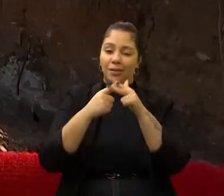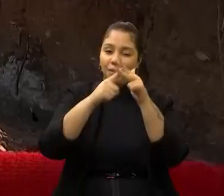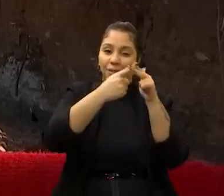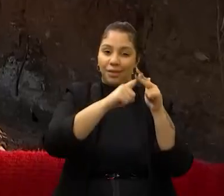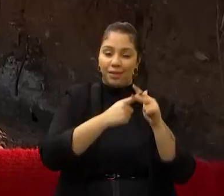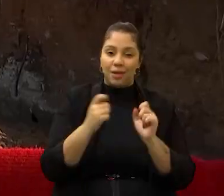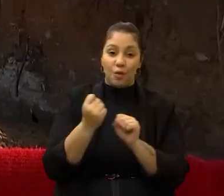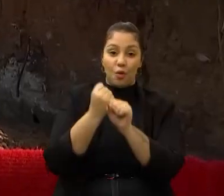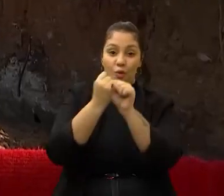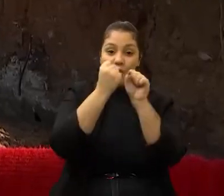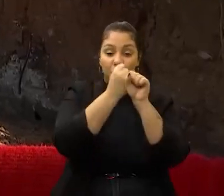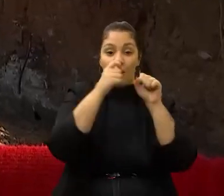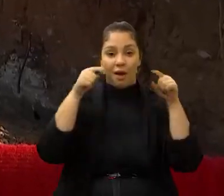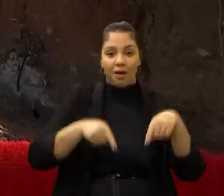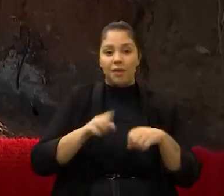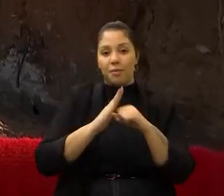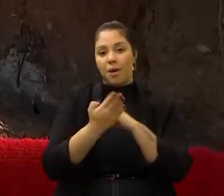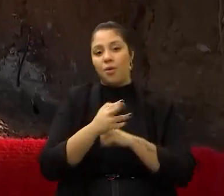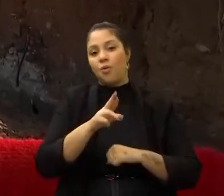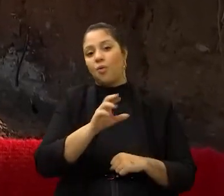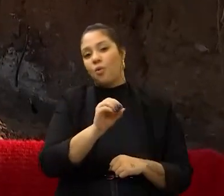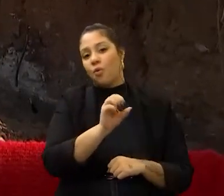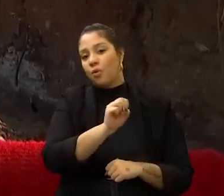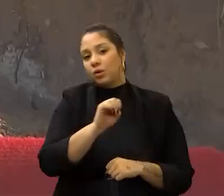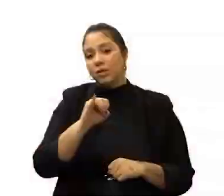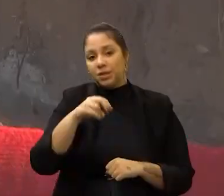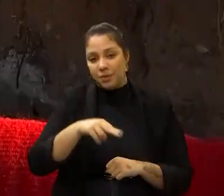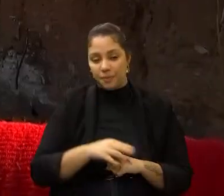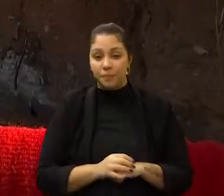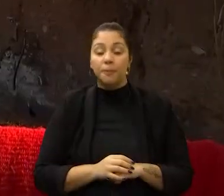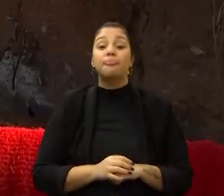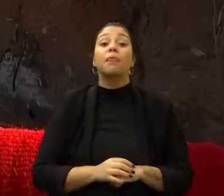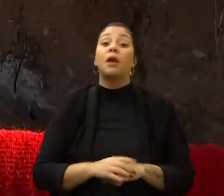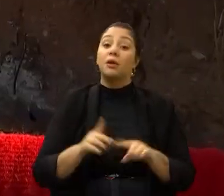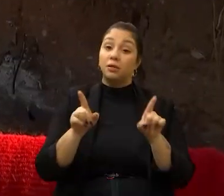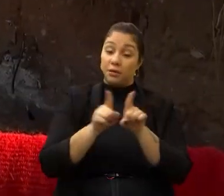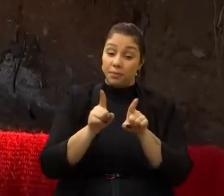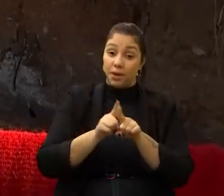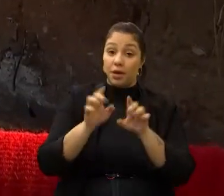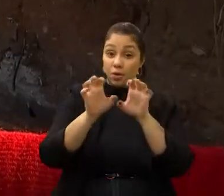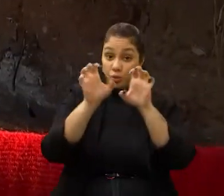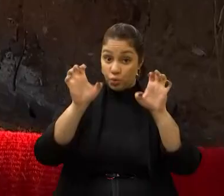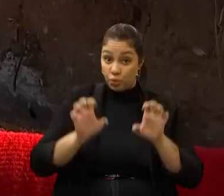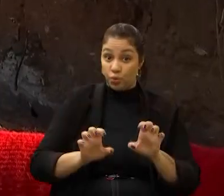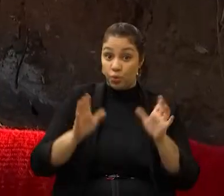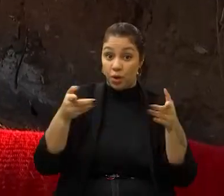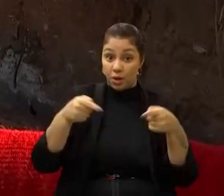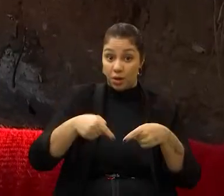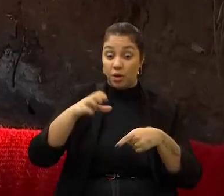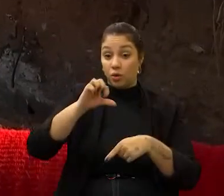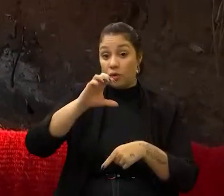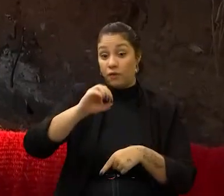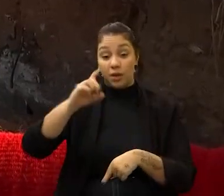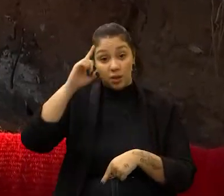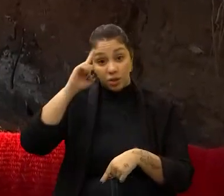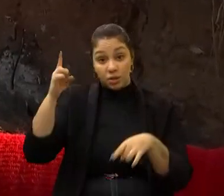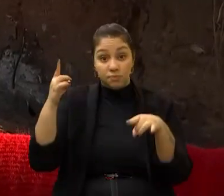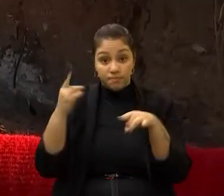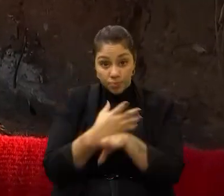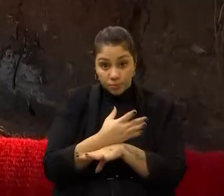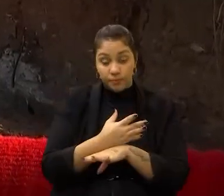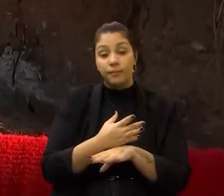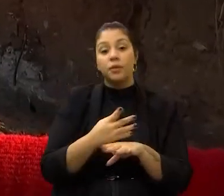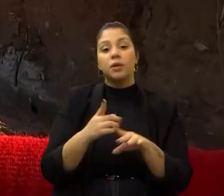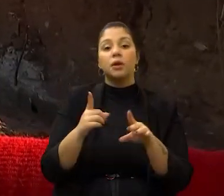que está sendo viabilizado essa obra que o Jardim Rocinha a princípio essa parte aqui estrutural é 90